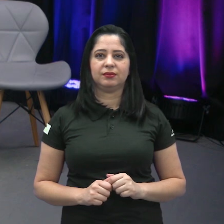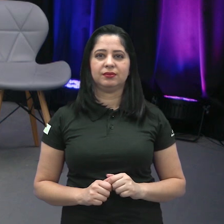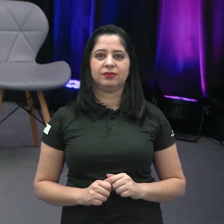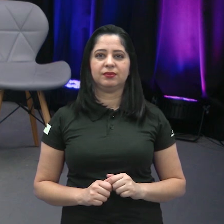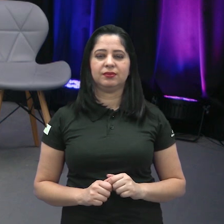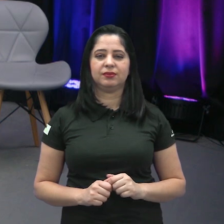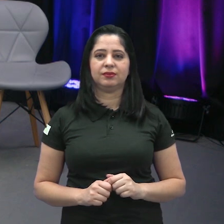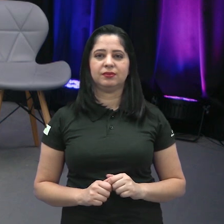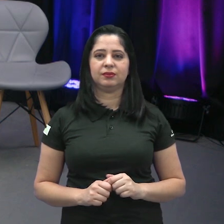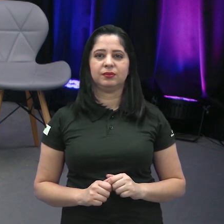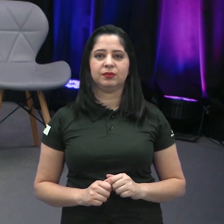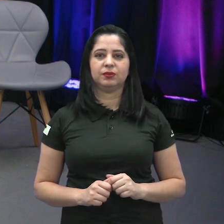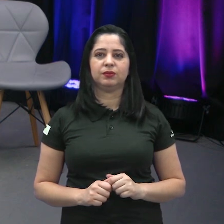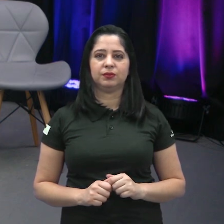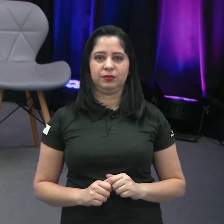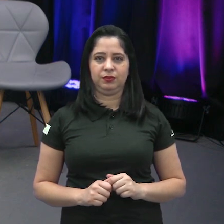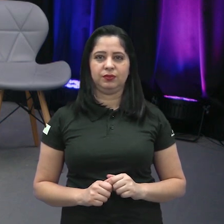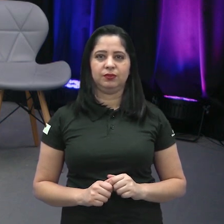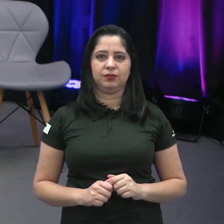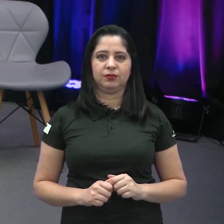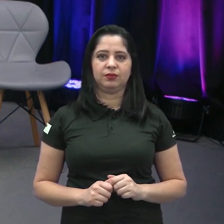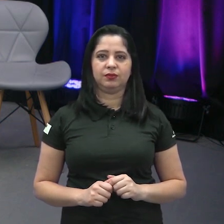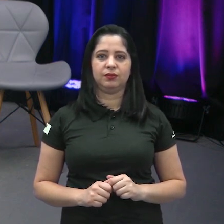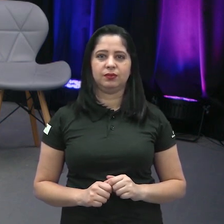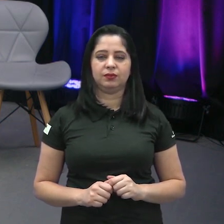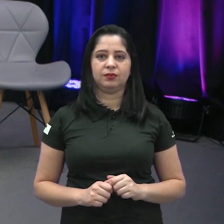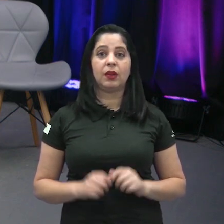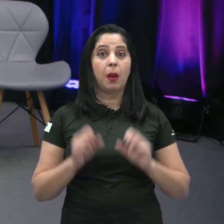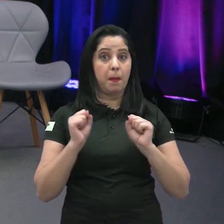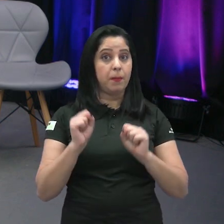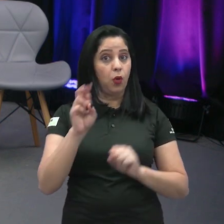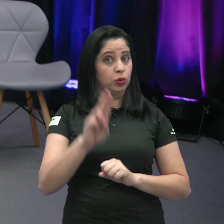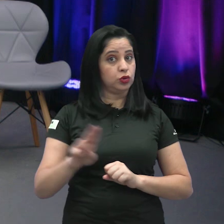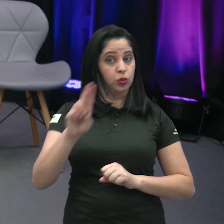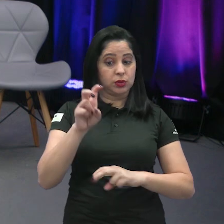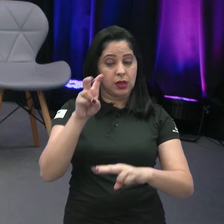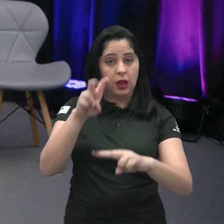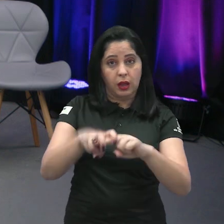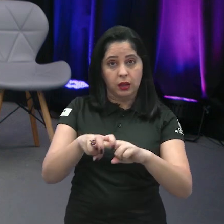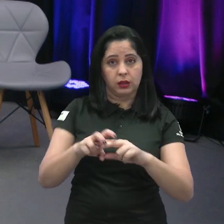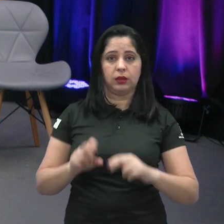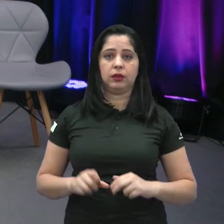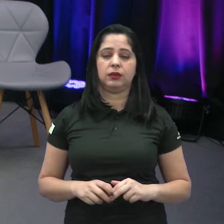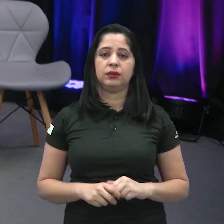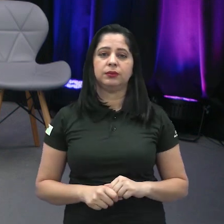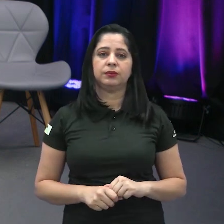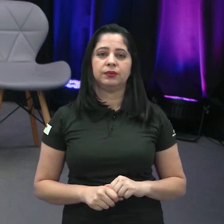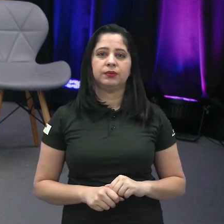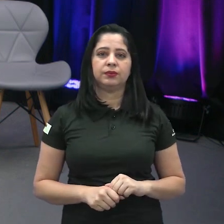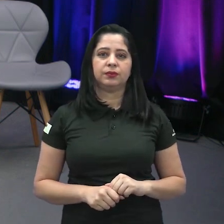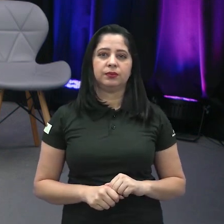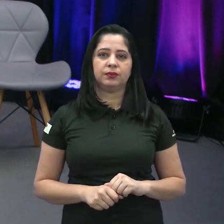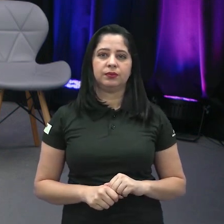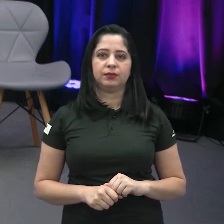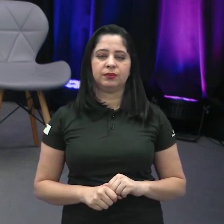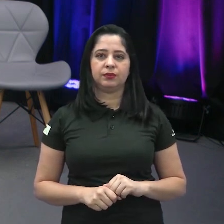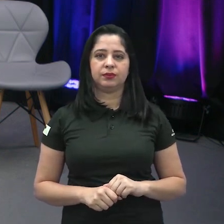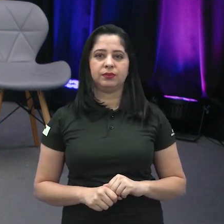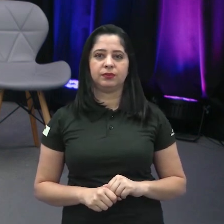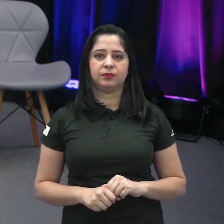volta. Vamos puxar a pontinha do pé, se quiser apoiar a cadeira pode utilizar. Ou na base mesmo, ó. Puxa,